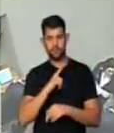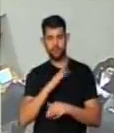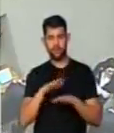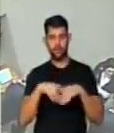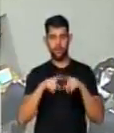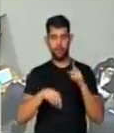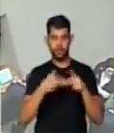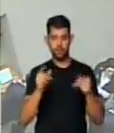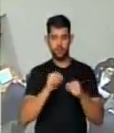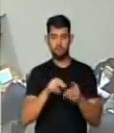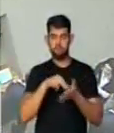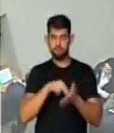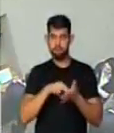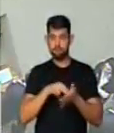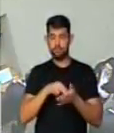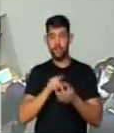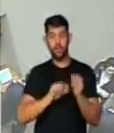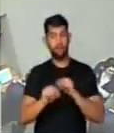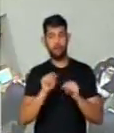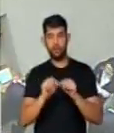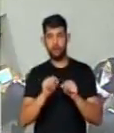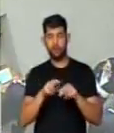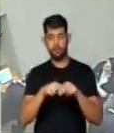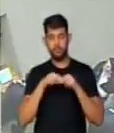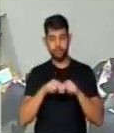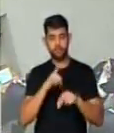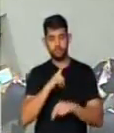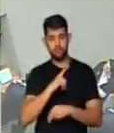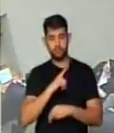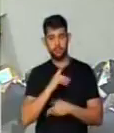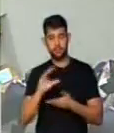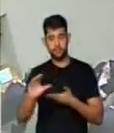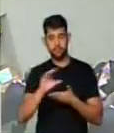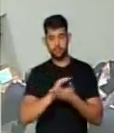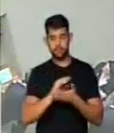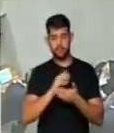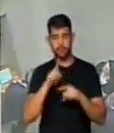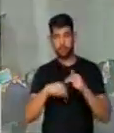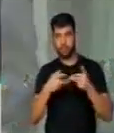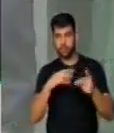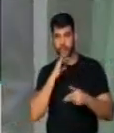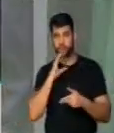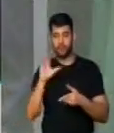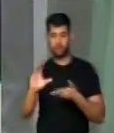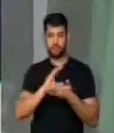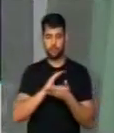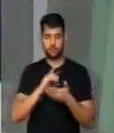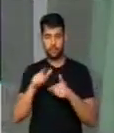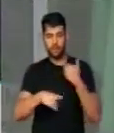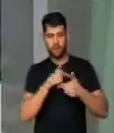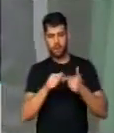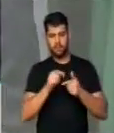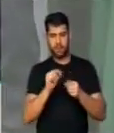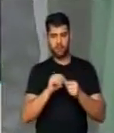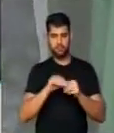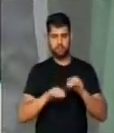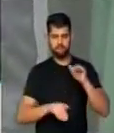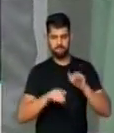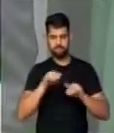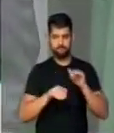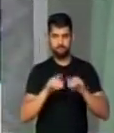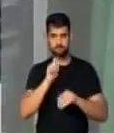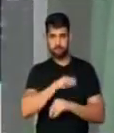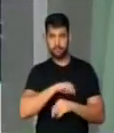as coisas com o pé no chão, e que, apesar de ter recebido essa herança maldita, trabalha para construir o equilíbrio